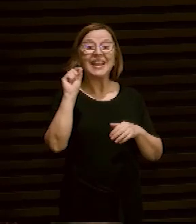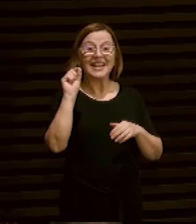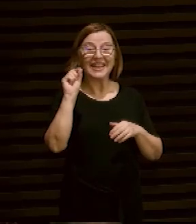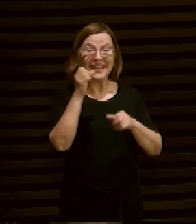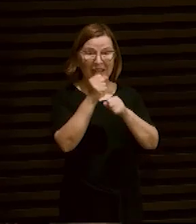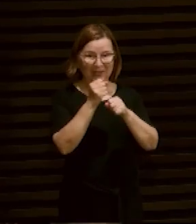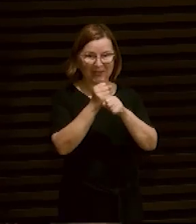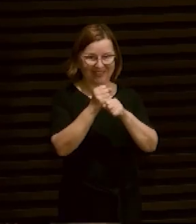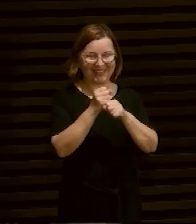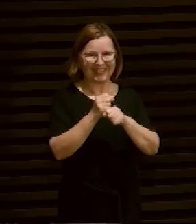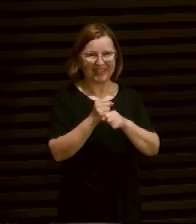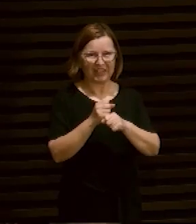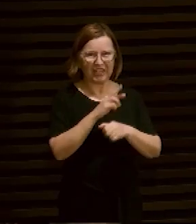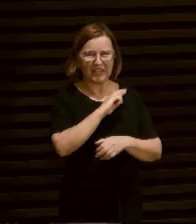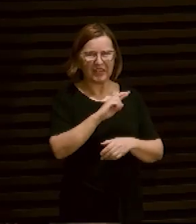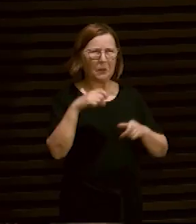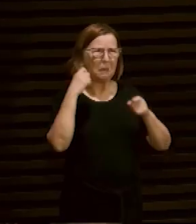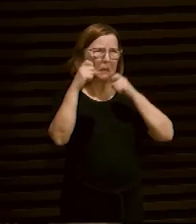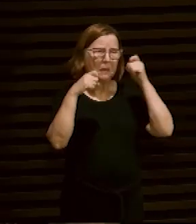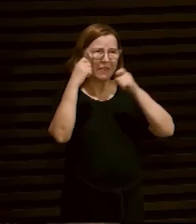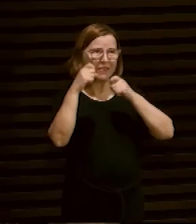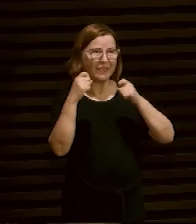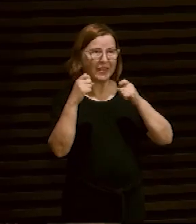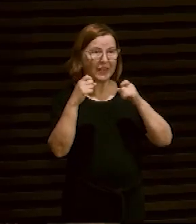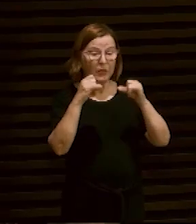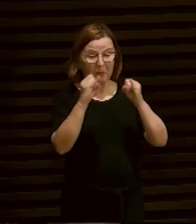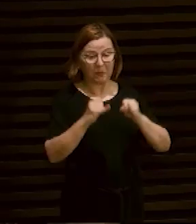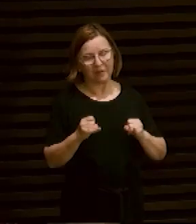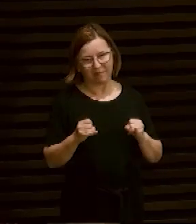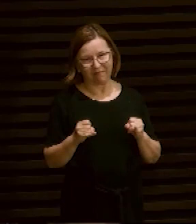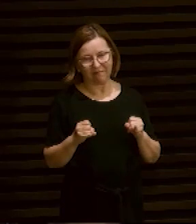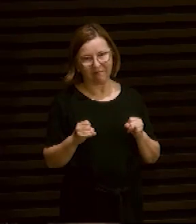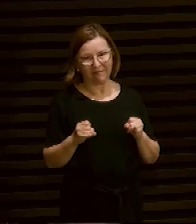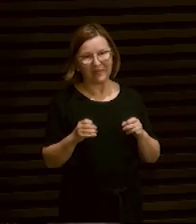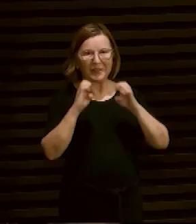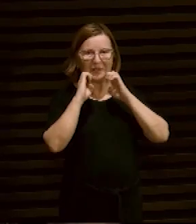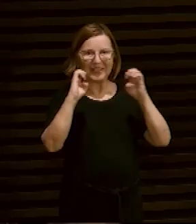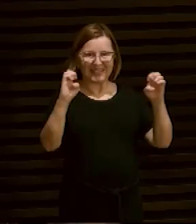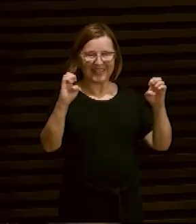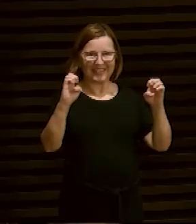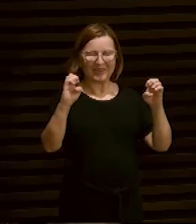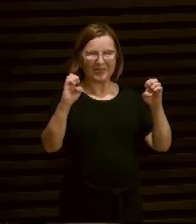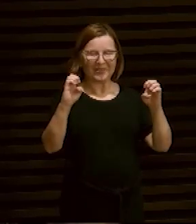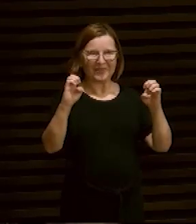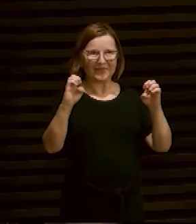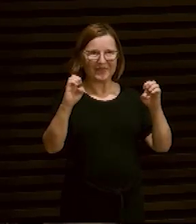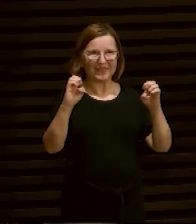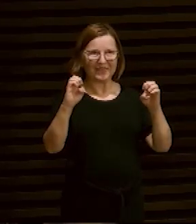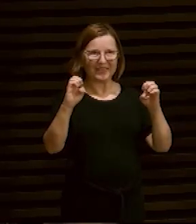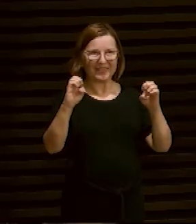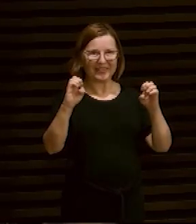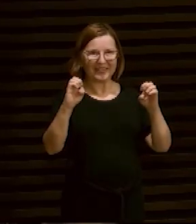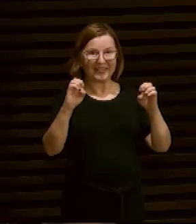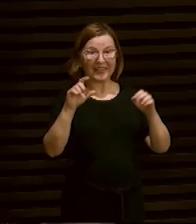A religião fica preocupada com o ídolo. O Evangelho fica com o